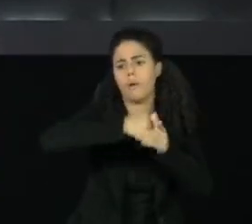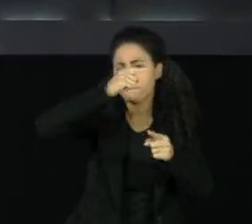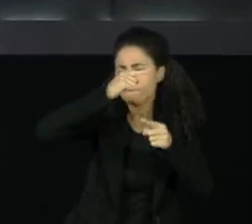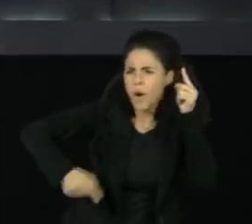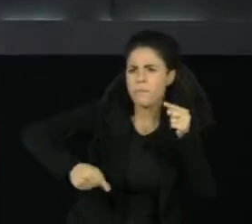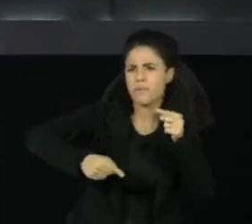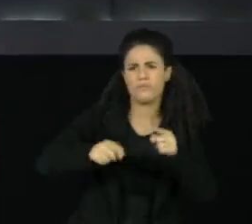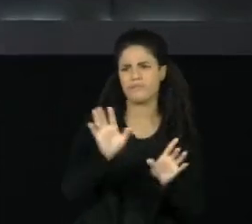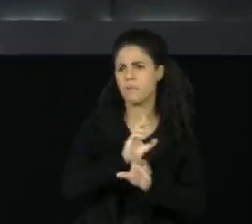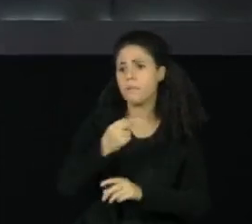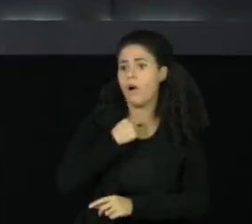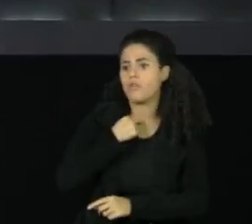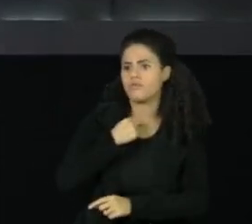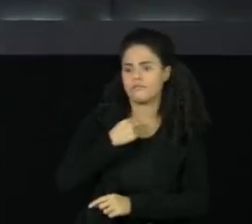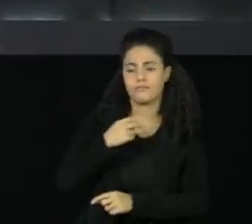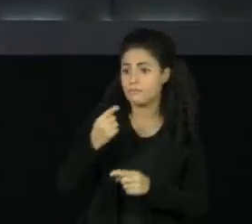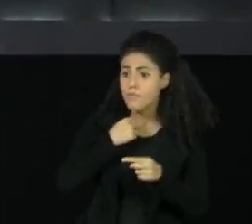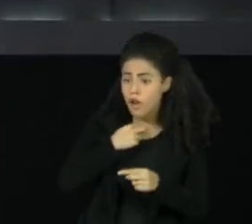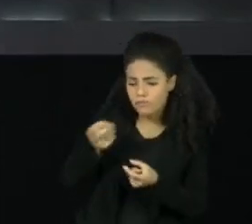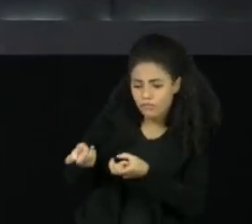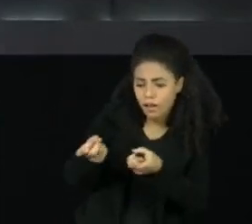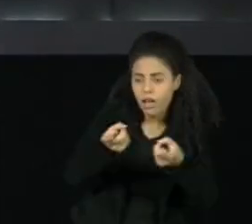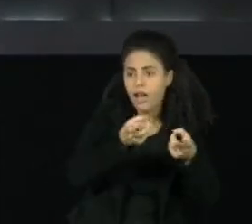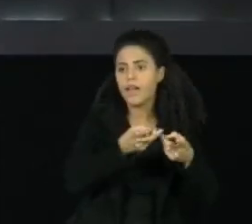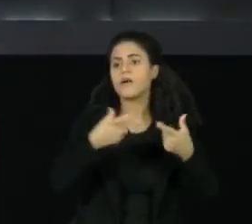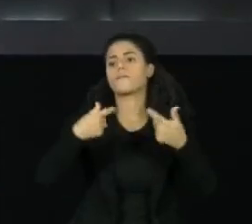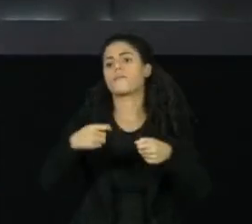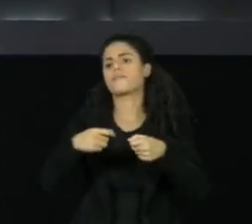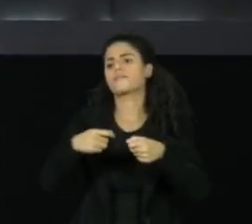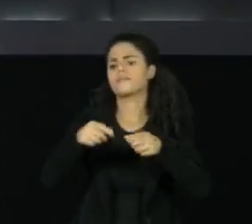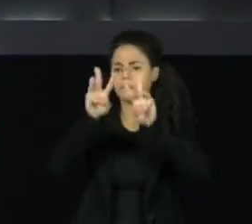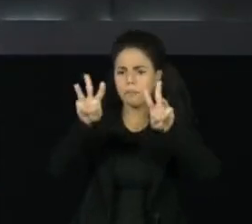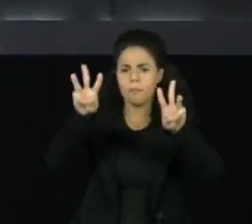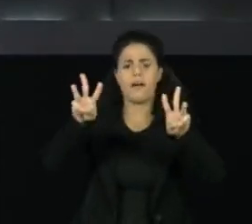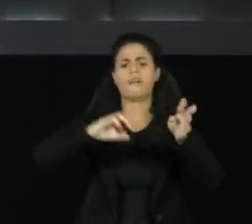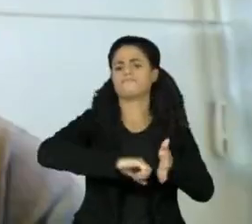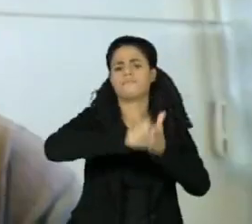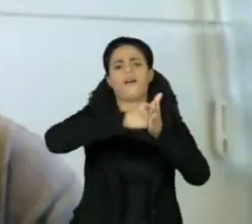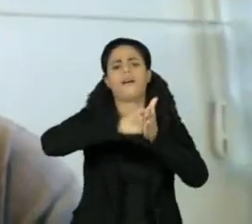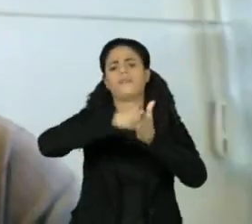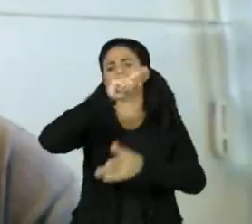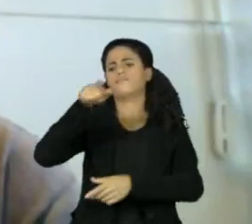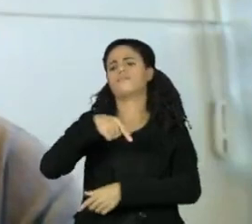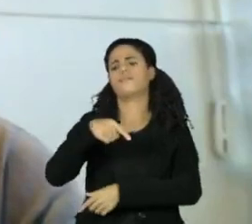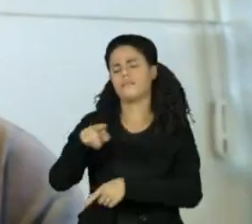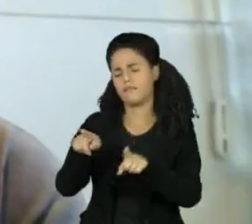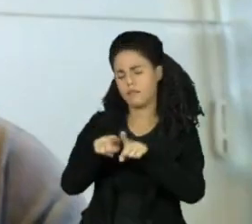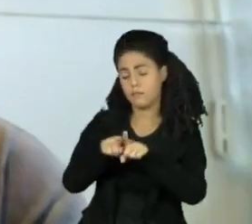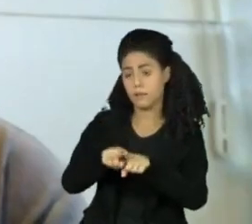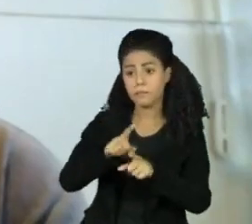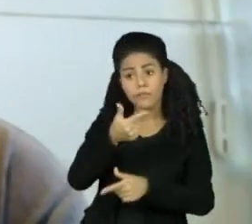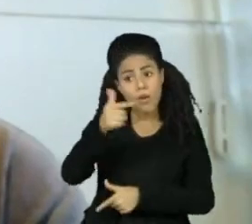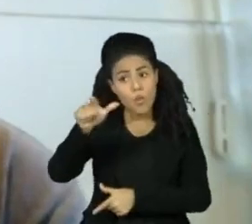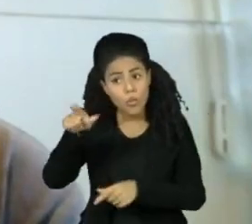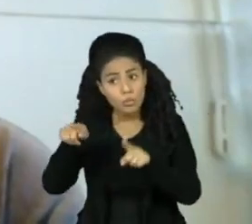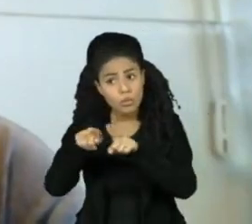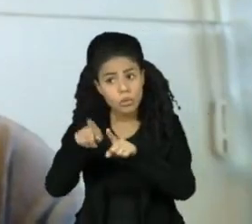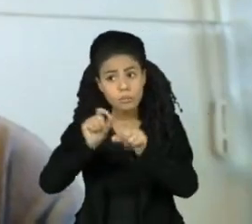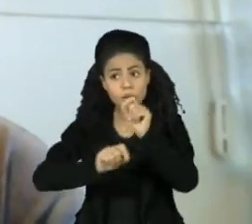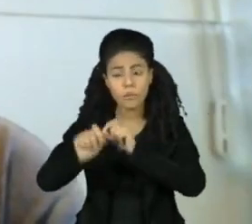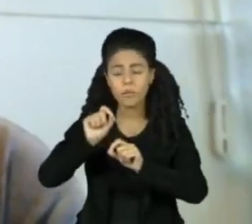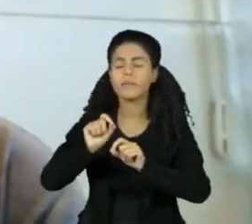assim, esses produtos então devem ser banidos de sites e as outras coisas. Um outro aspecto que a